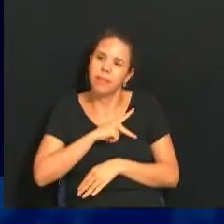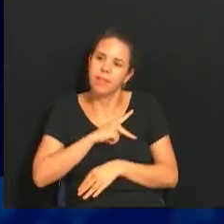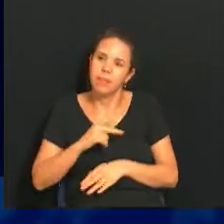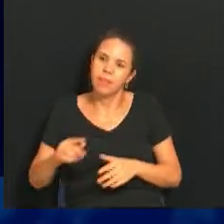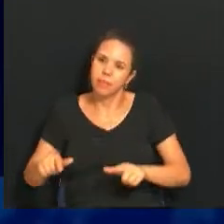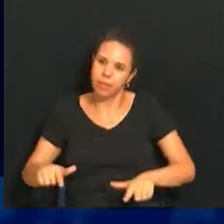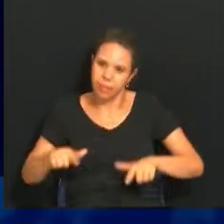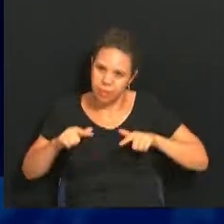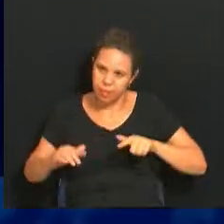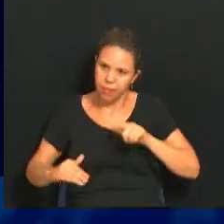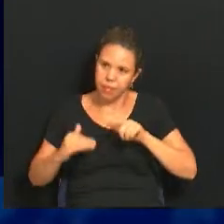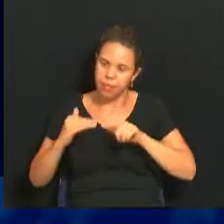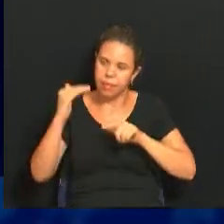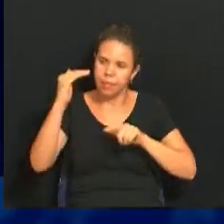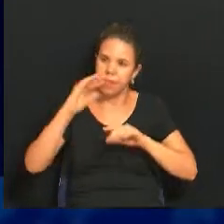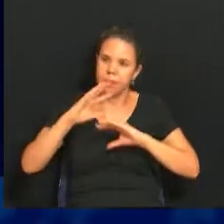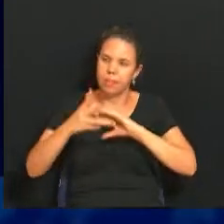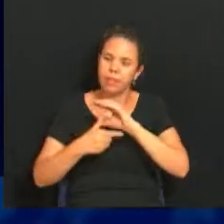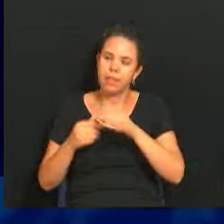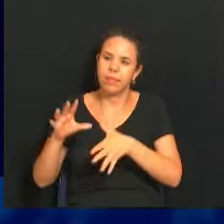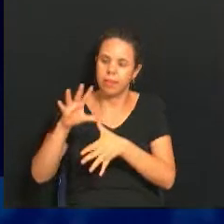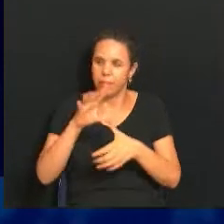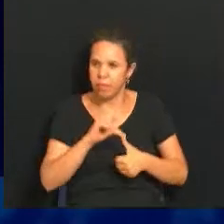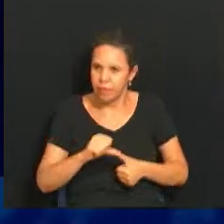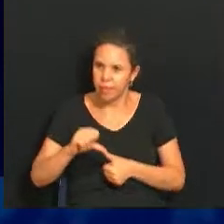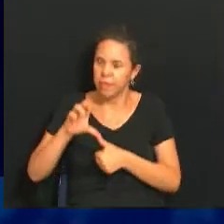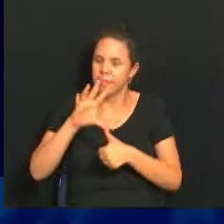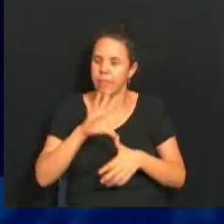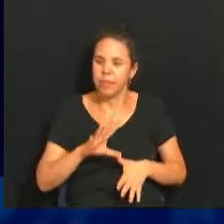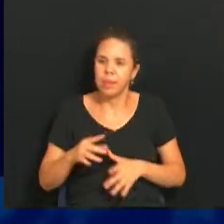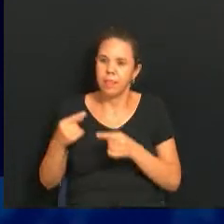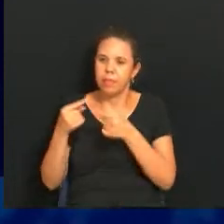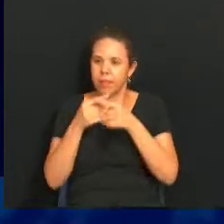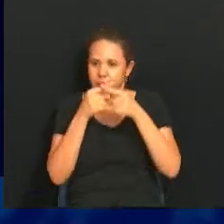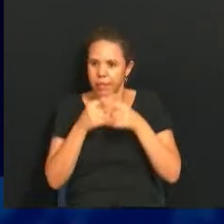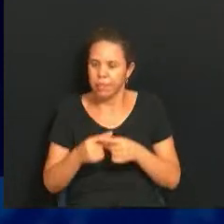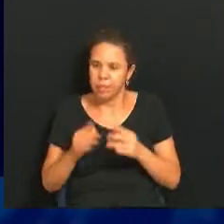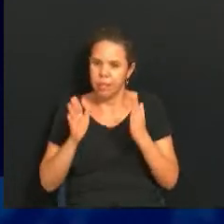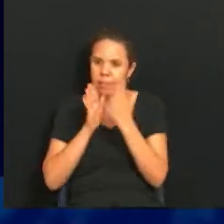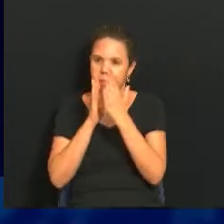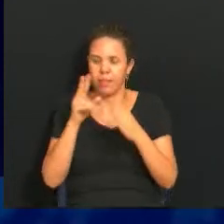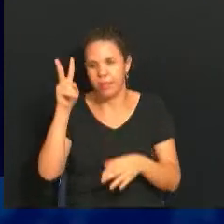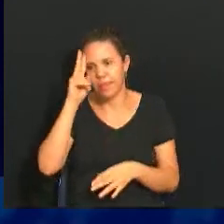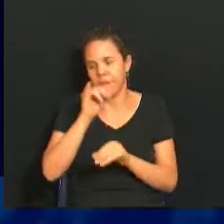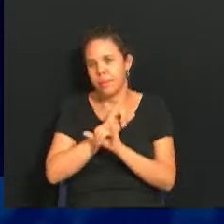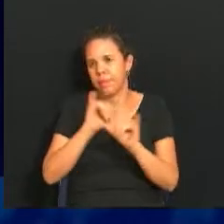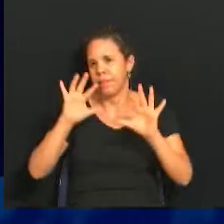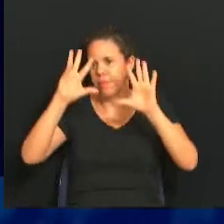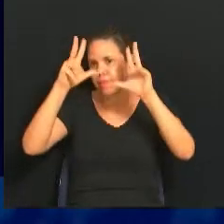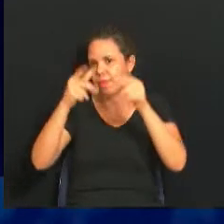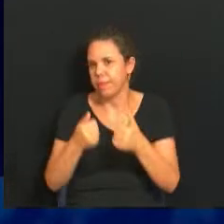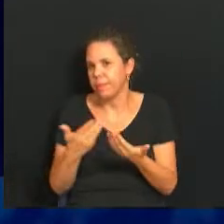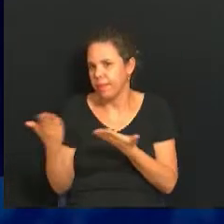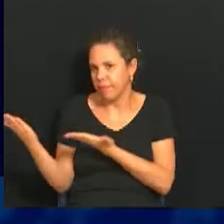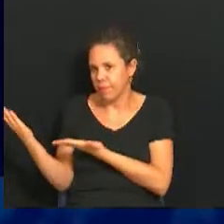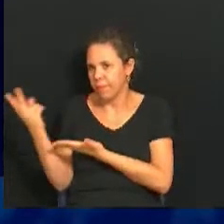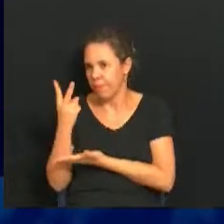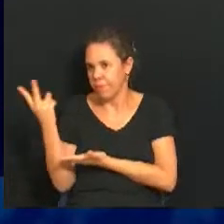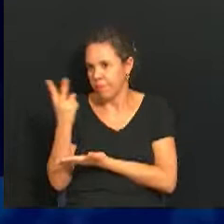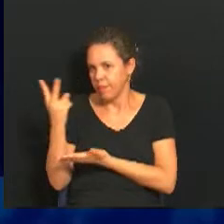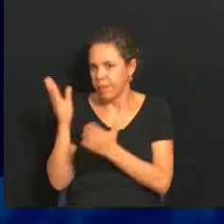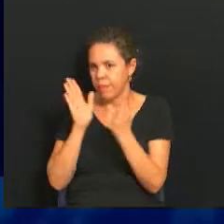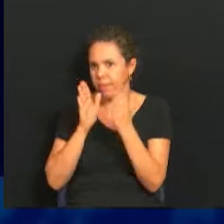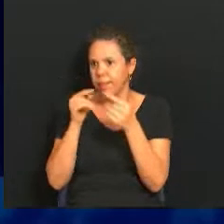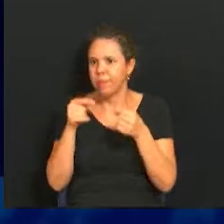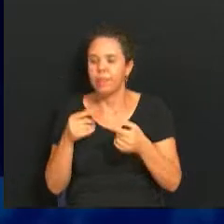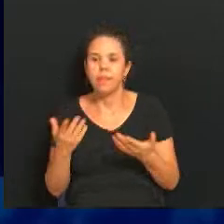na Recopa Sul-Americana, então é um bom duelo. E claro que na segunda-feira a gente conta tudo sobre esses dois confrontos.